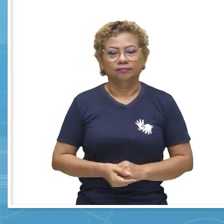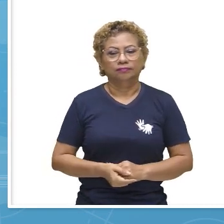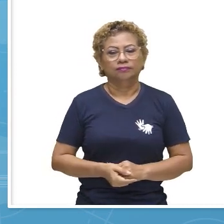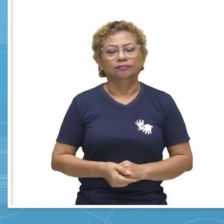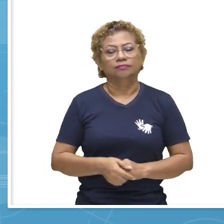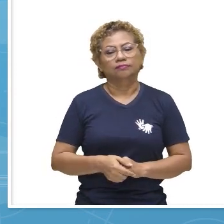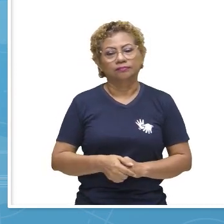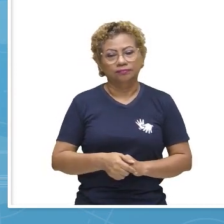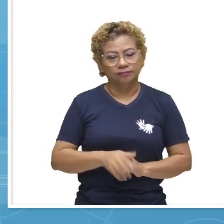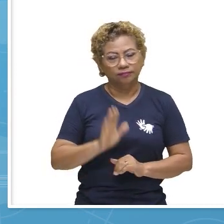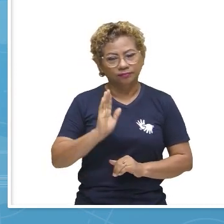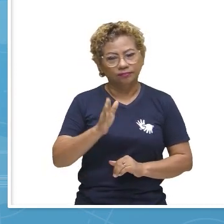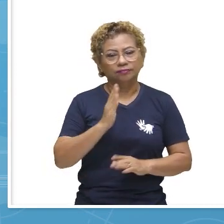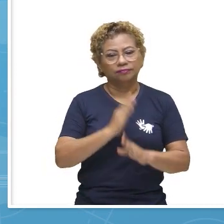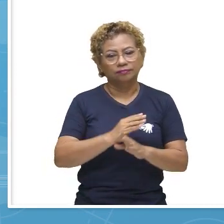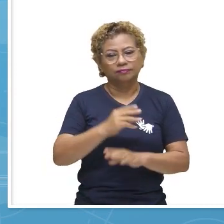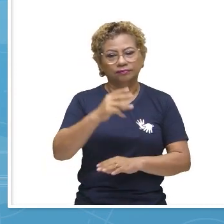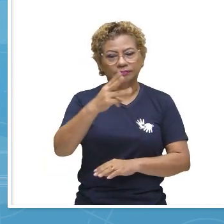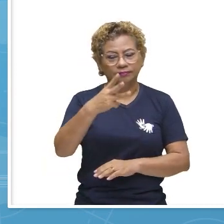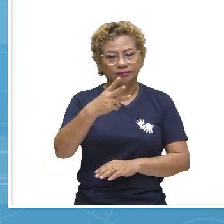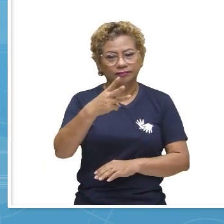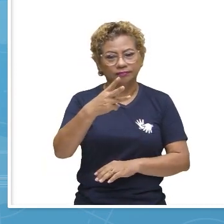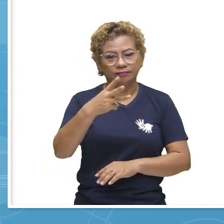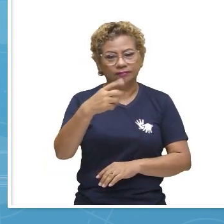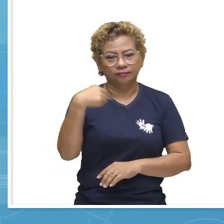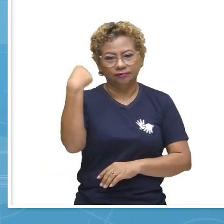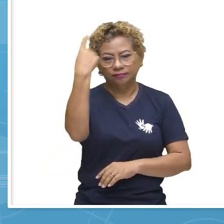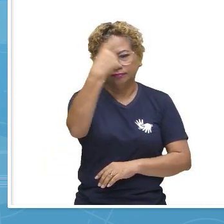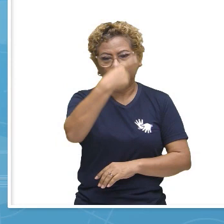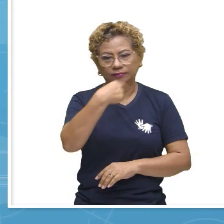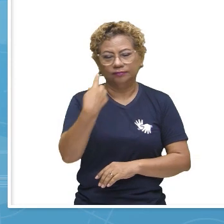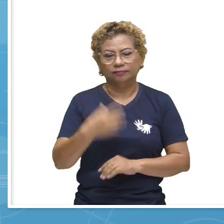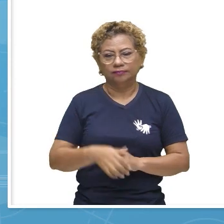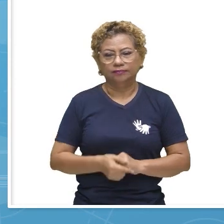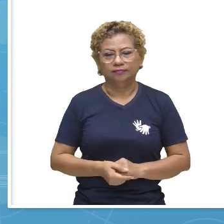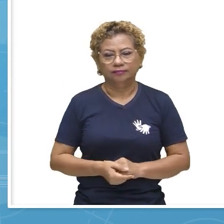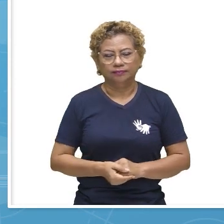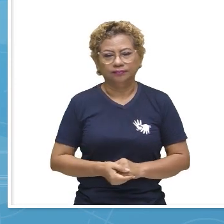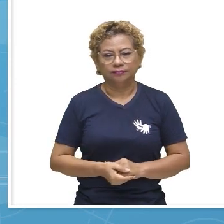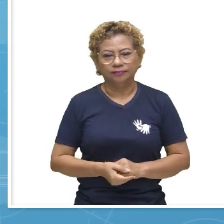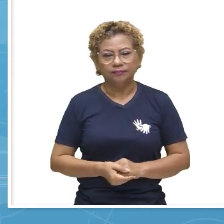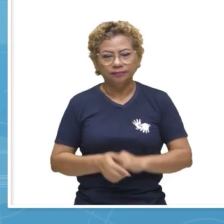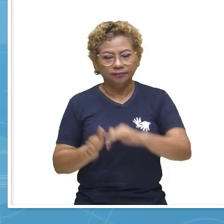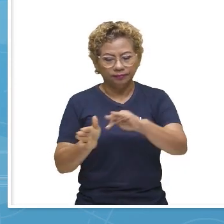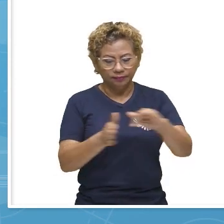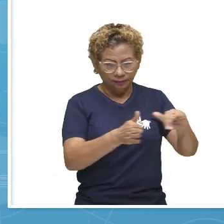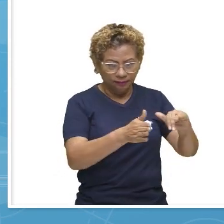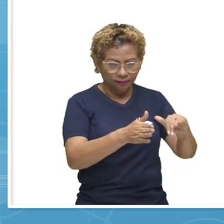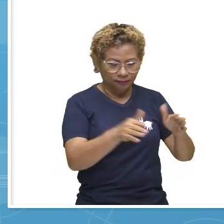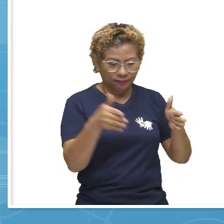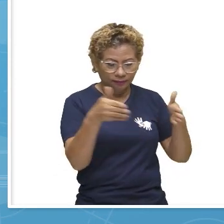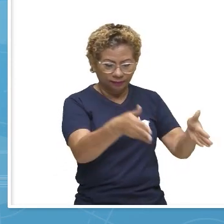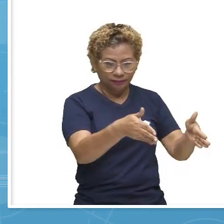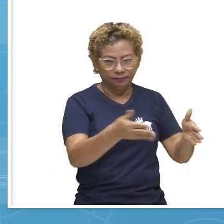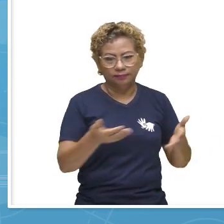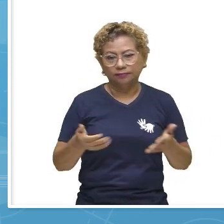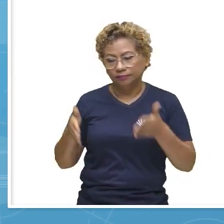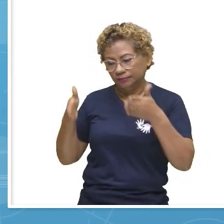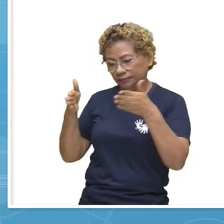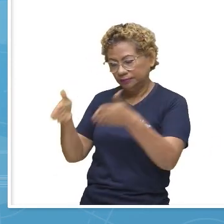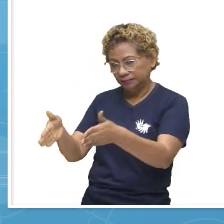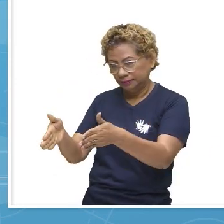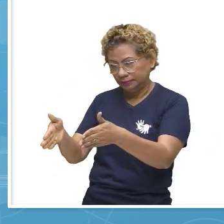a 3 horas, né? Vamos guardar aqui. x2.